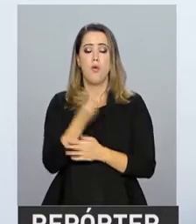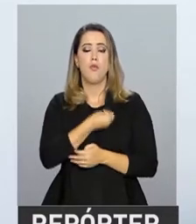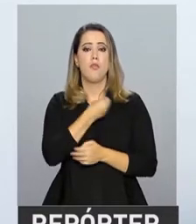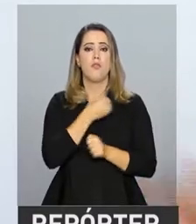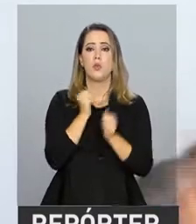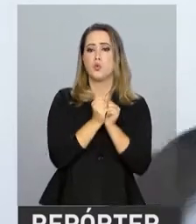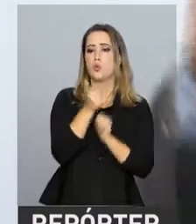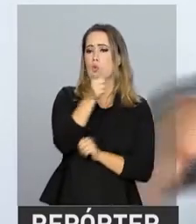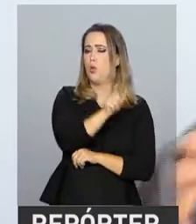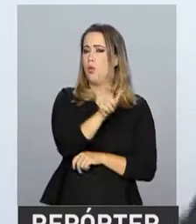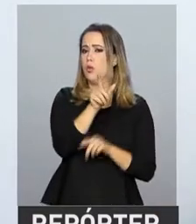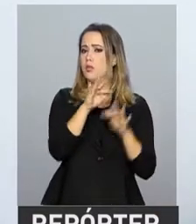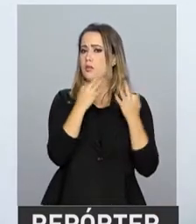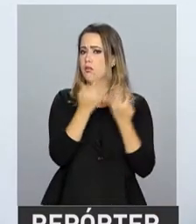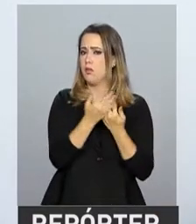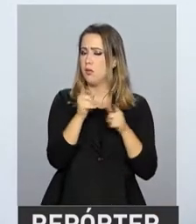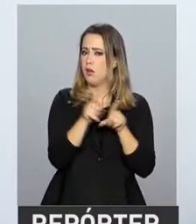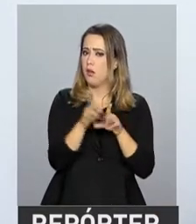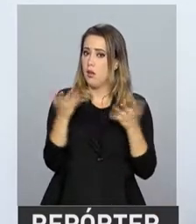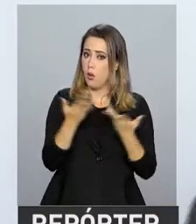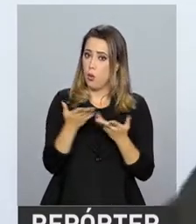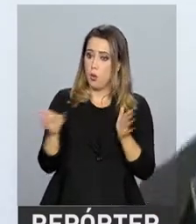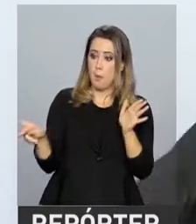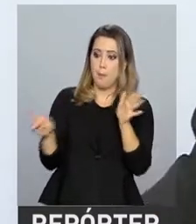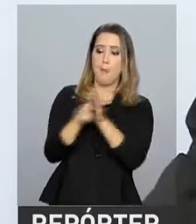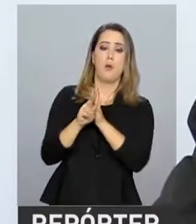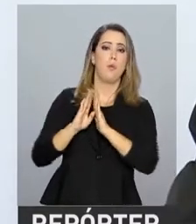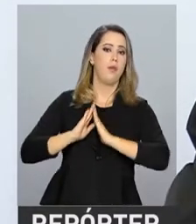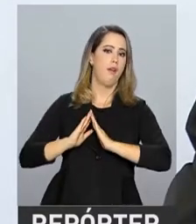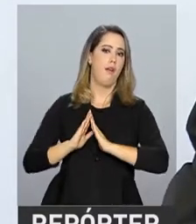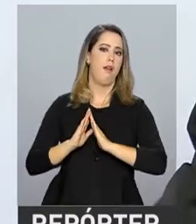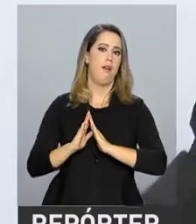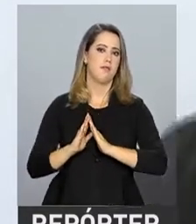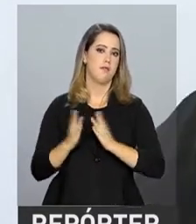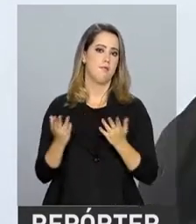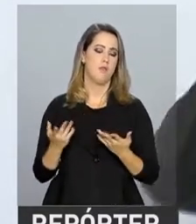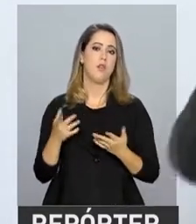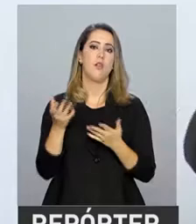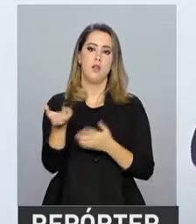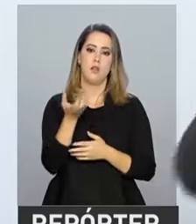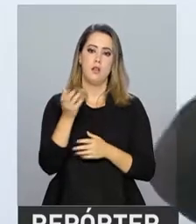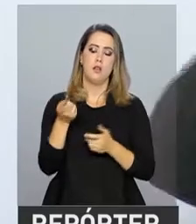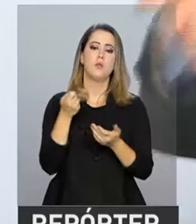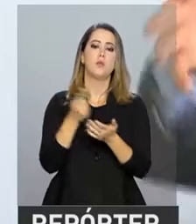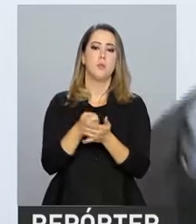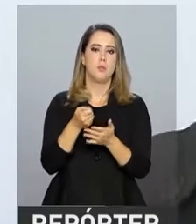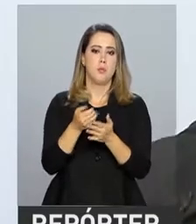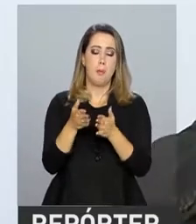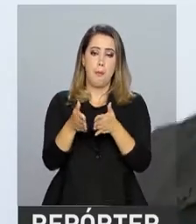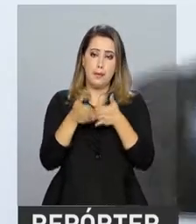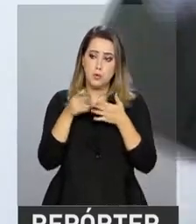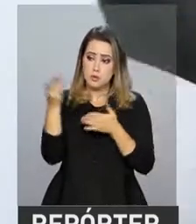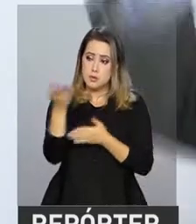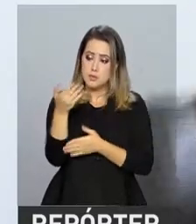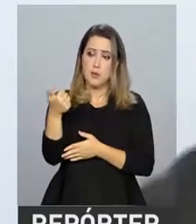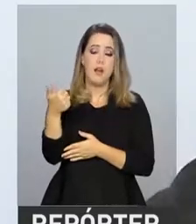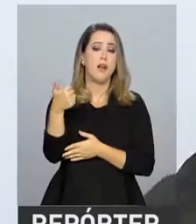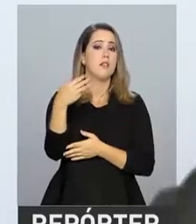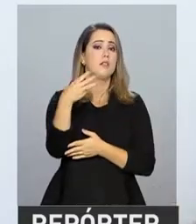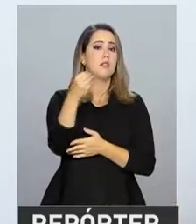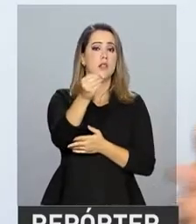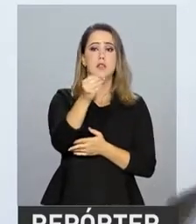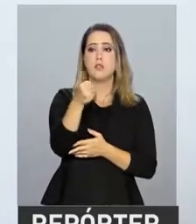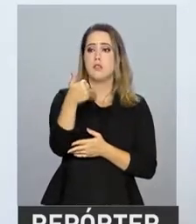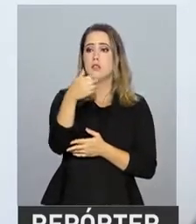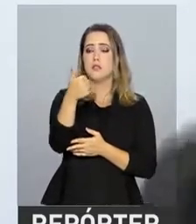parente e agora vai ter a sua casa. Então, o que eu quero pedir, vamos pagar os 120, 130, 110,